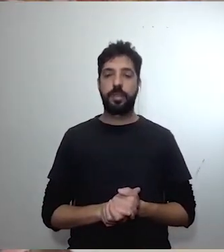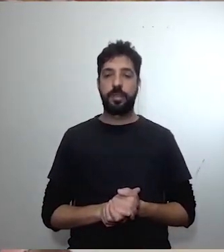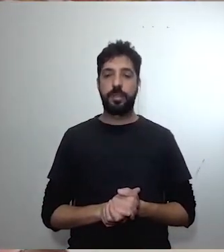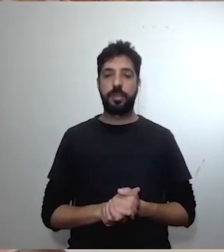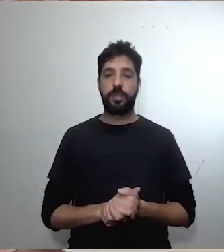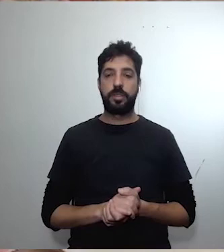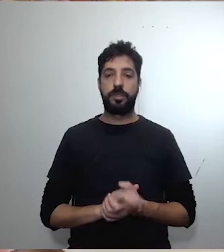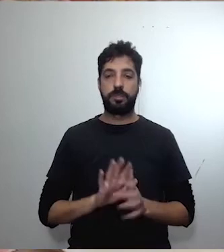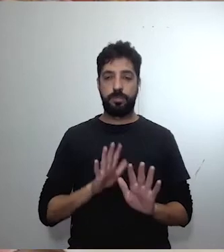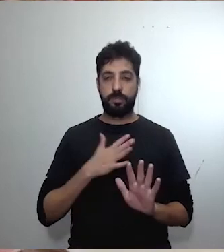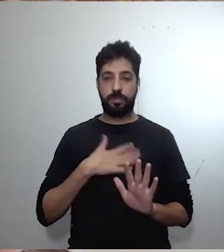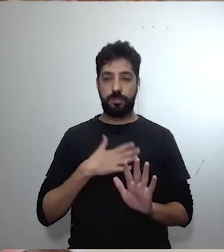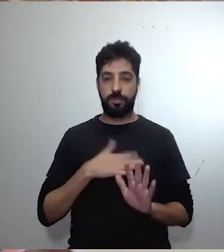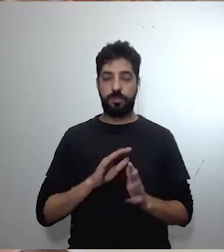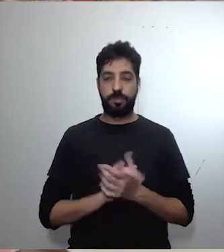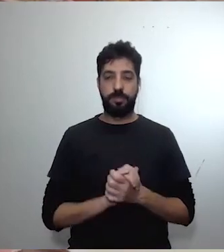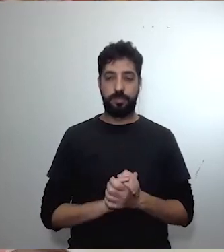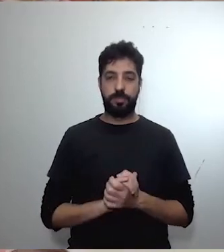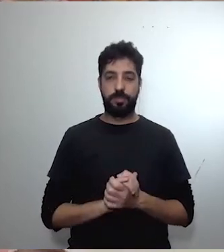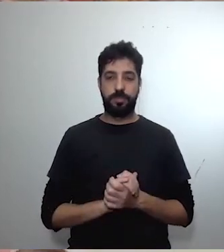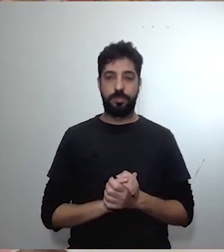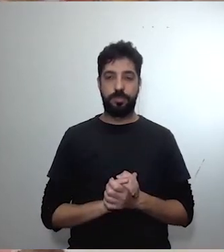Que é essa massa? Só um instantinho, filho.